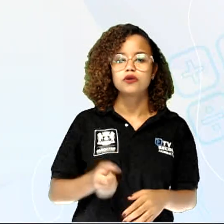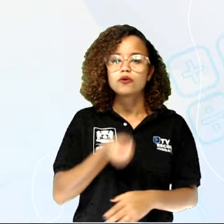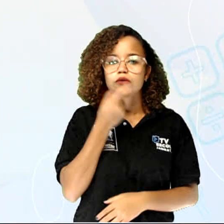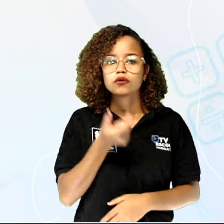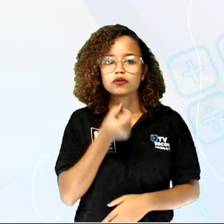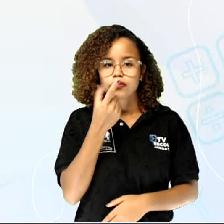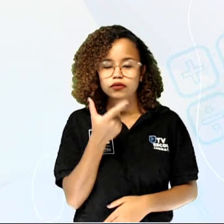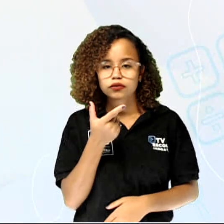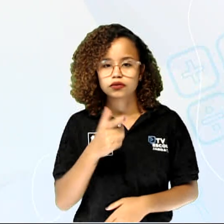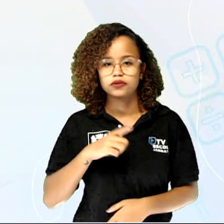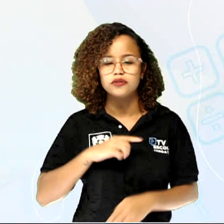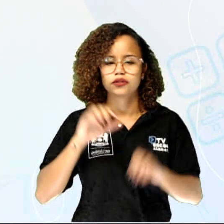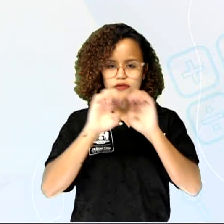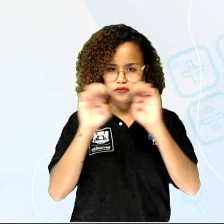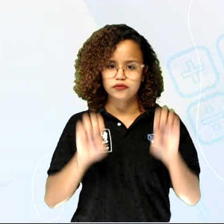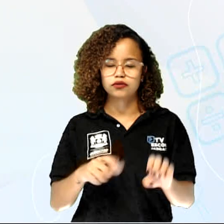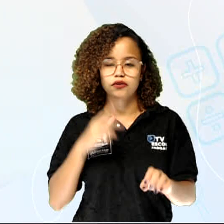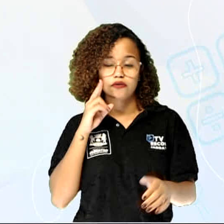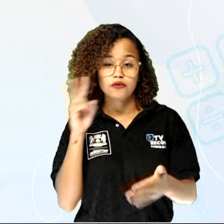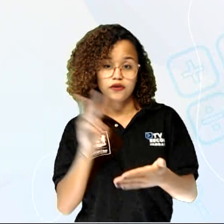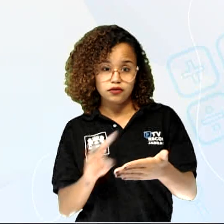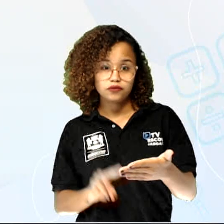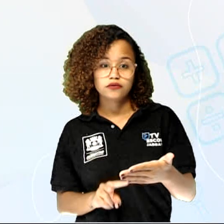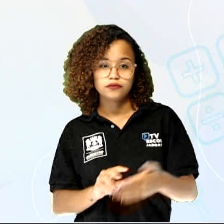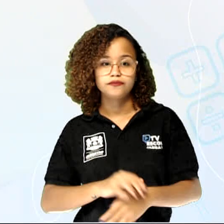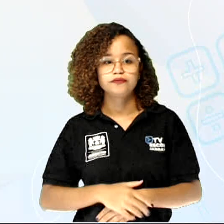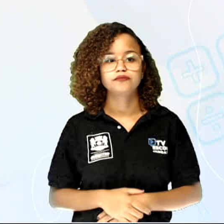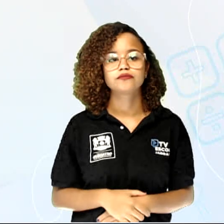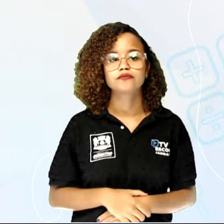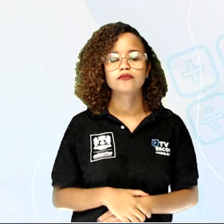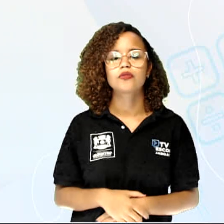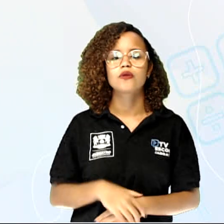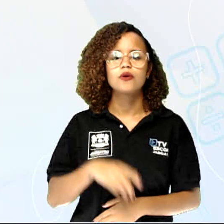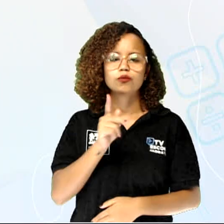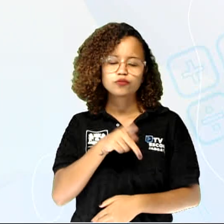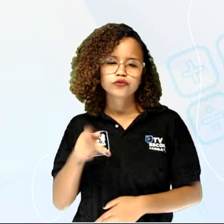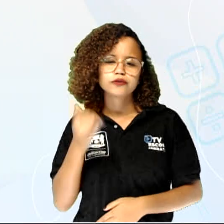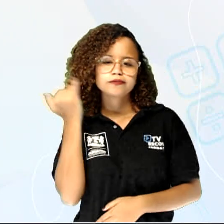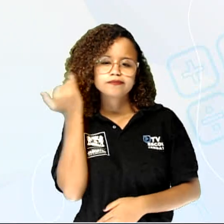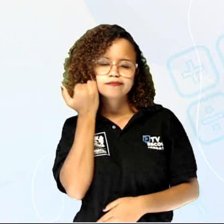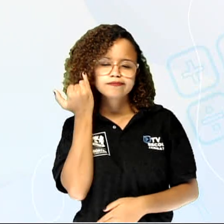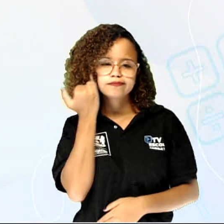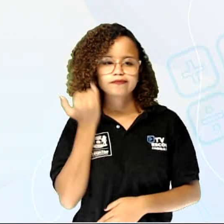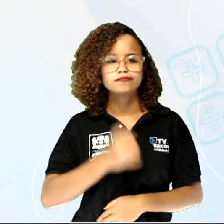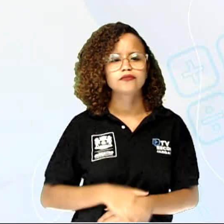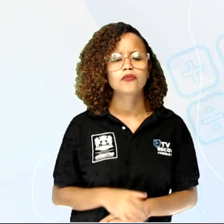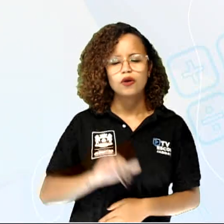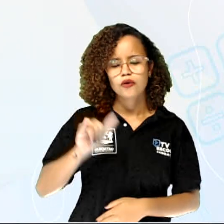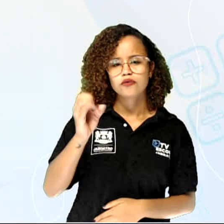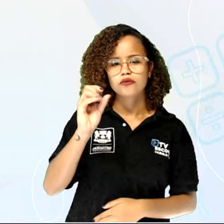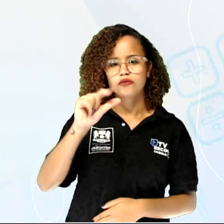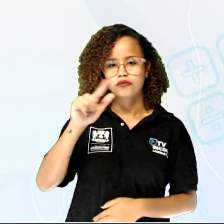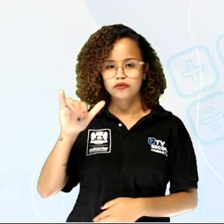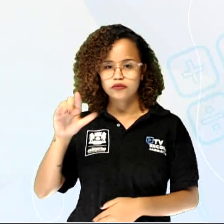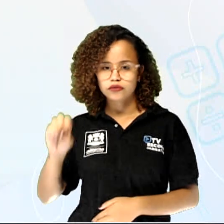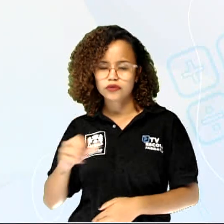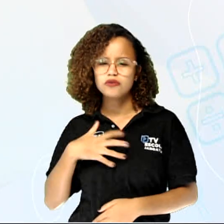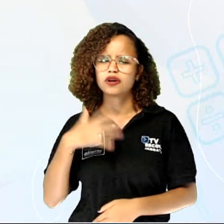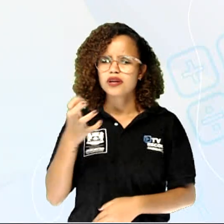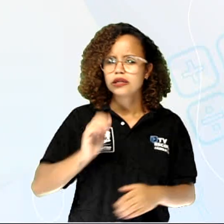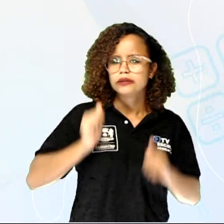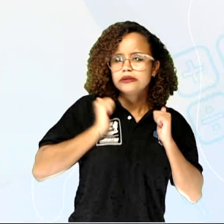eu fazer a primeira leitura, depois a gente vem para a estrutura. Professora preguiçosa. Joãozinho, ansioso pela sua nota